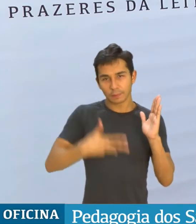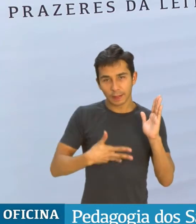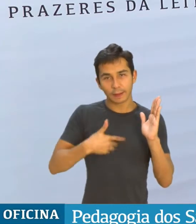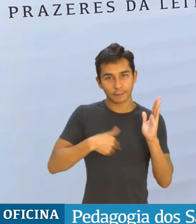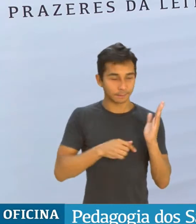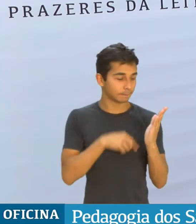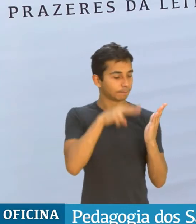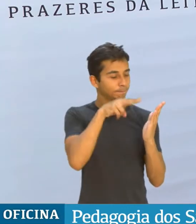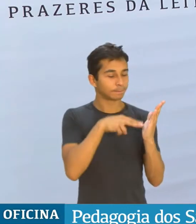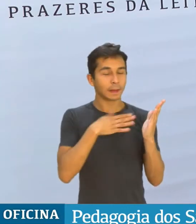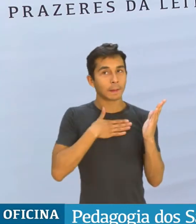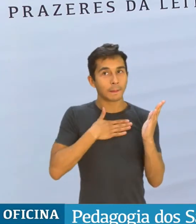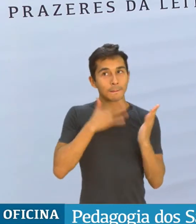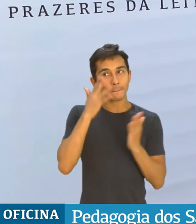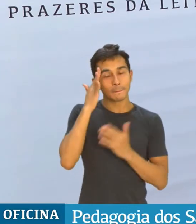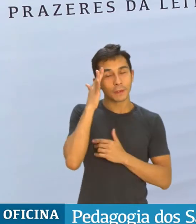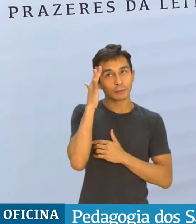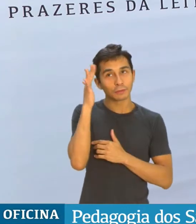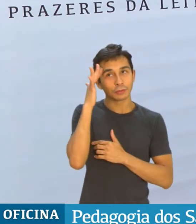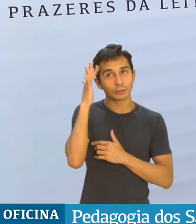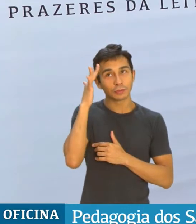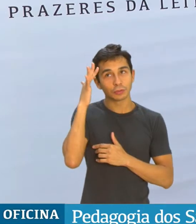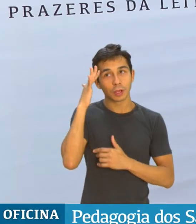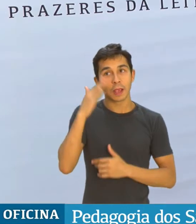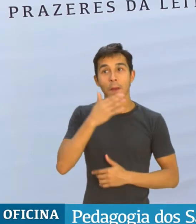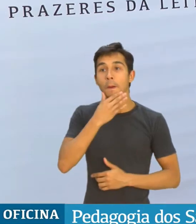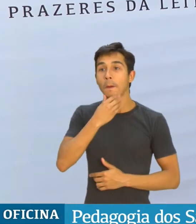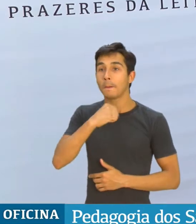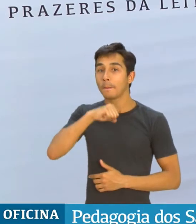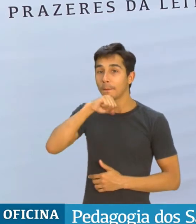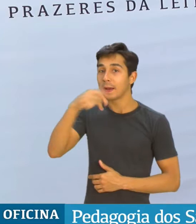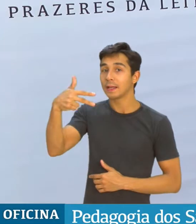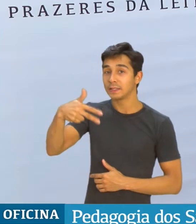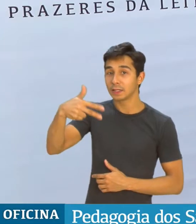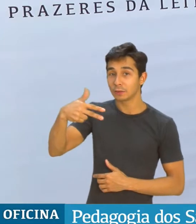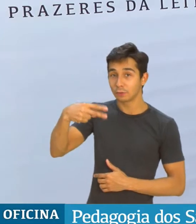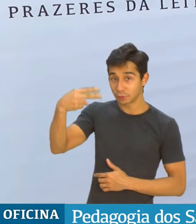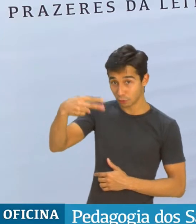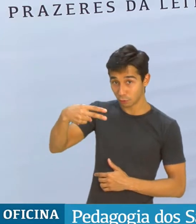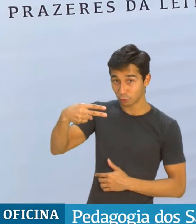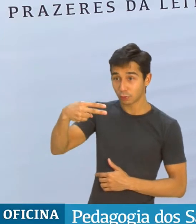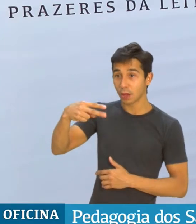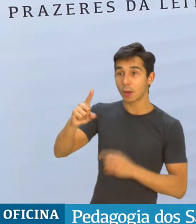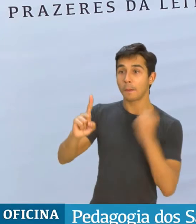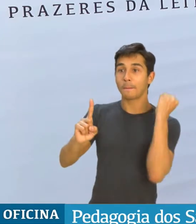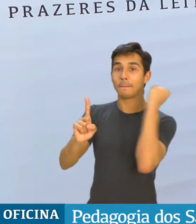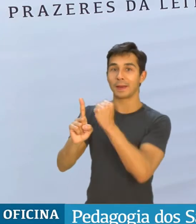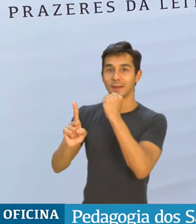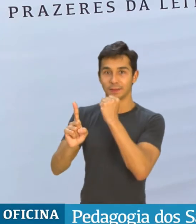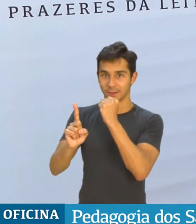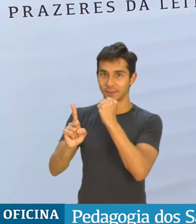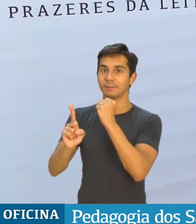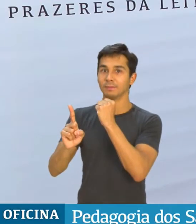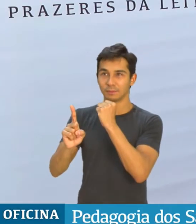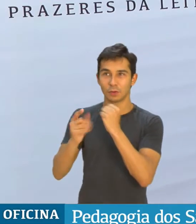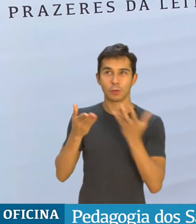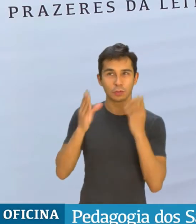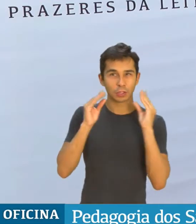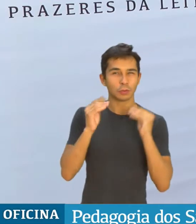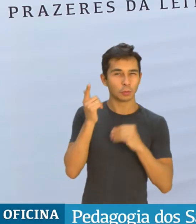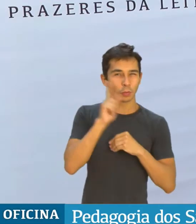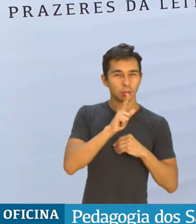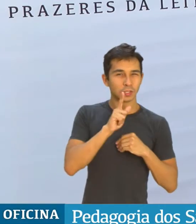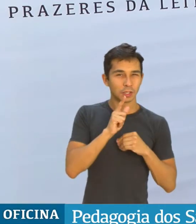Meu sonho é matar meu padrasto. Essa noite eu consigo. Vou ferver o